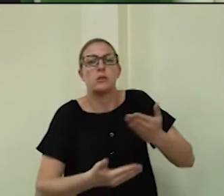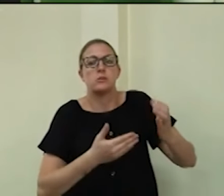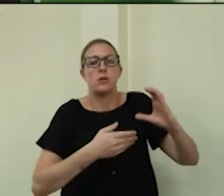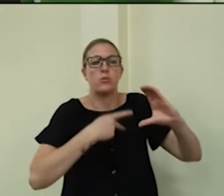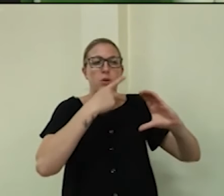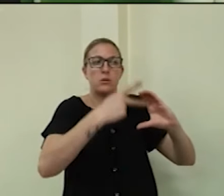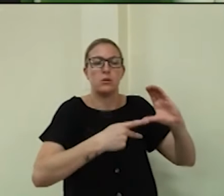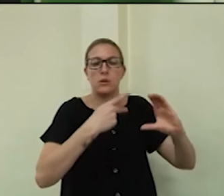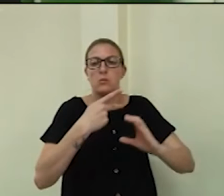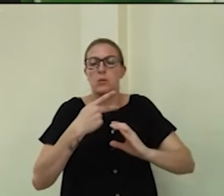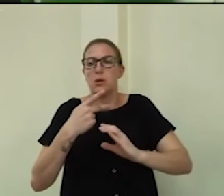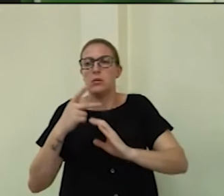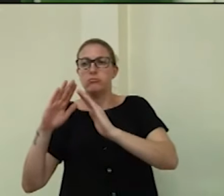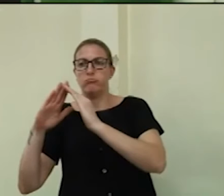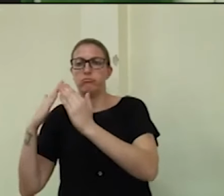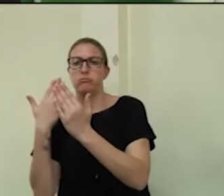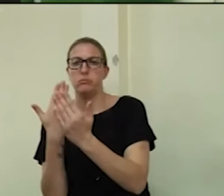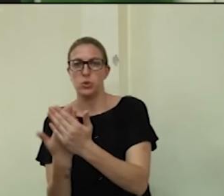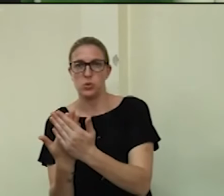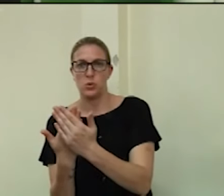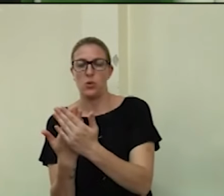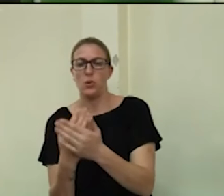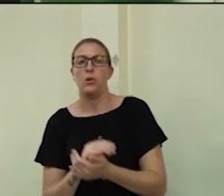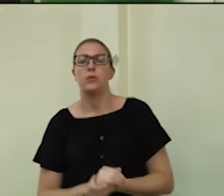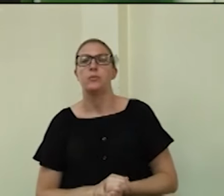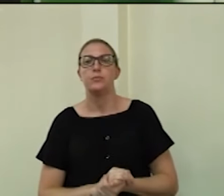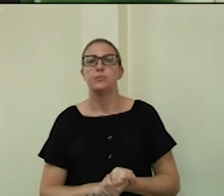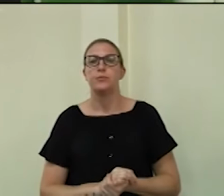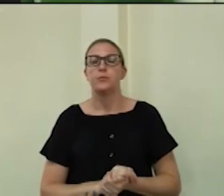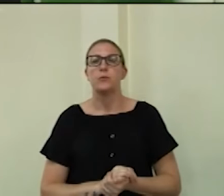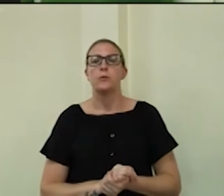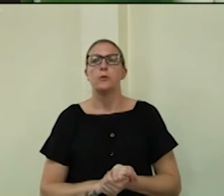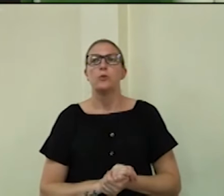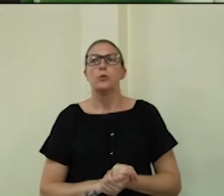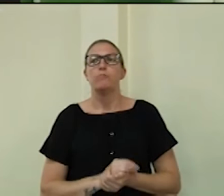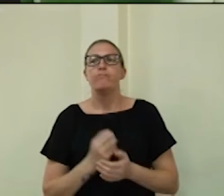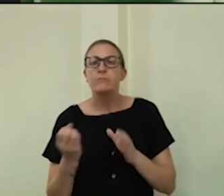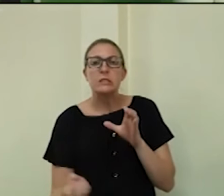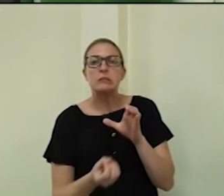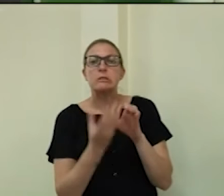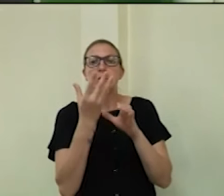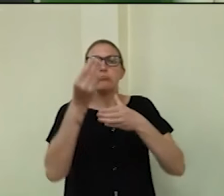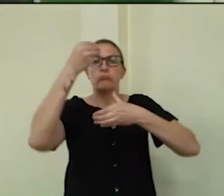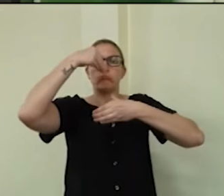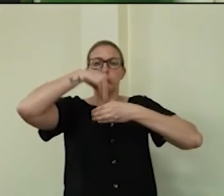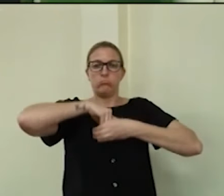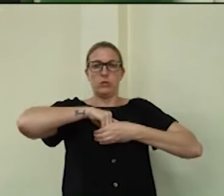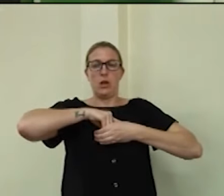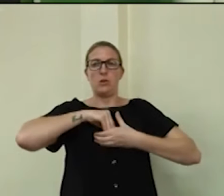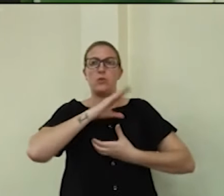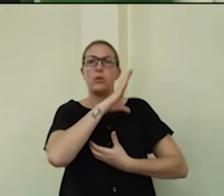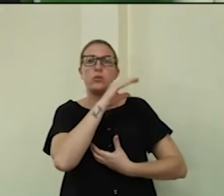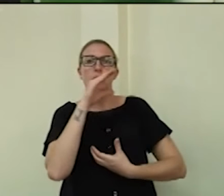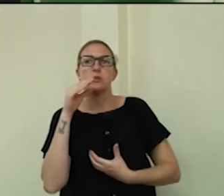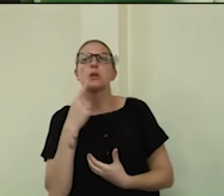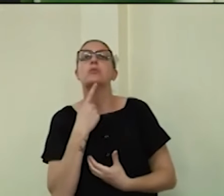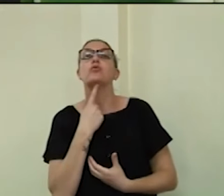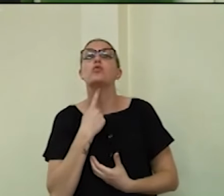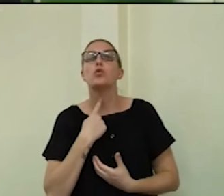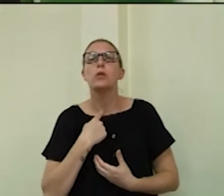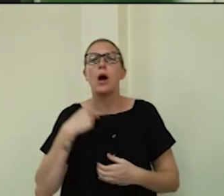Legislativo e a instituição de ensino, despertando no adolescente o desejo de participar do processo